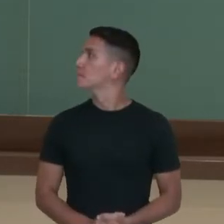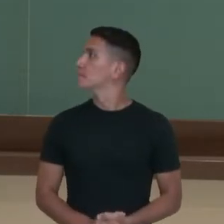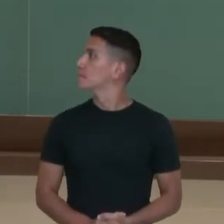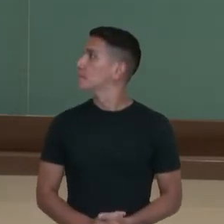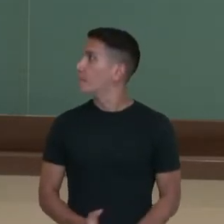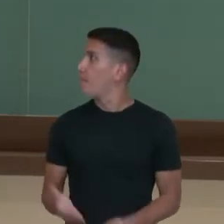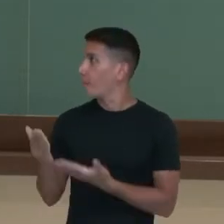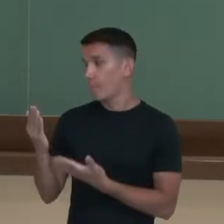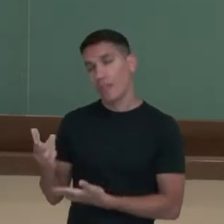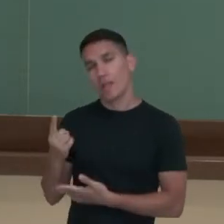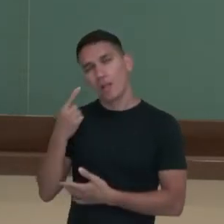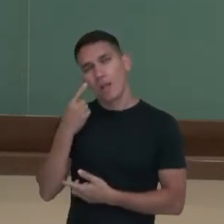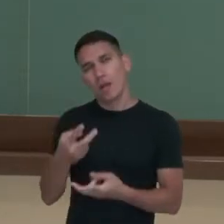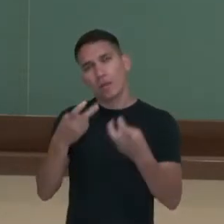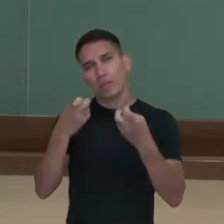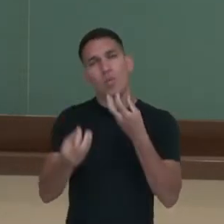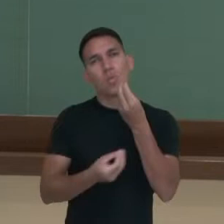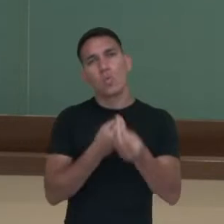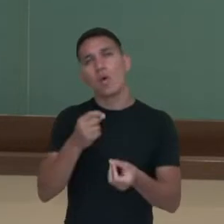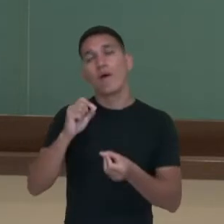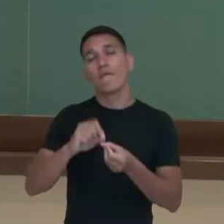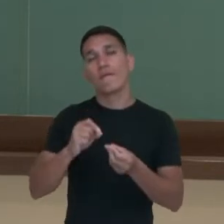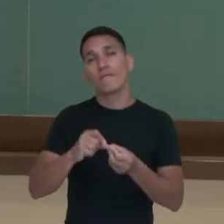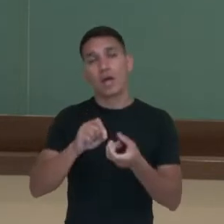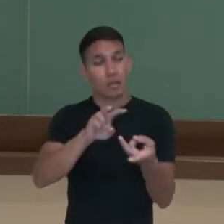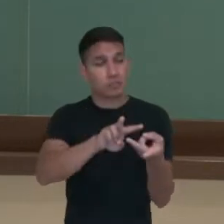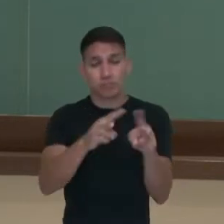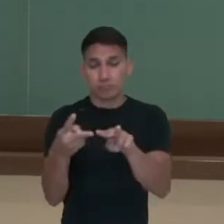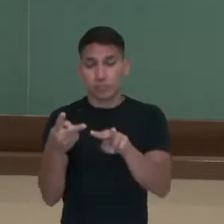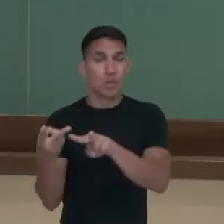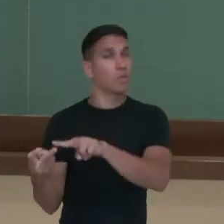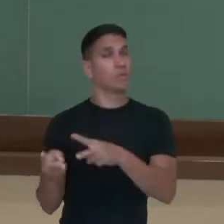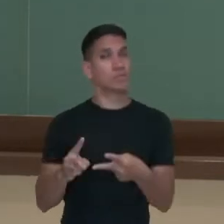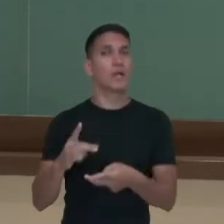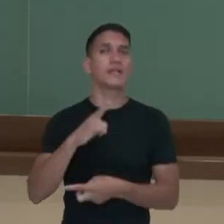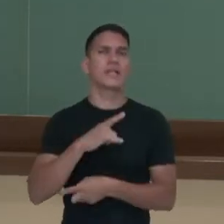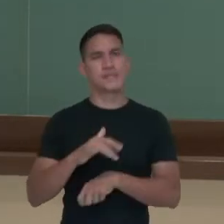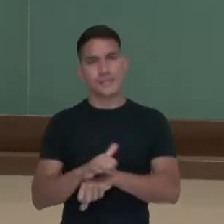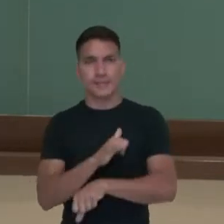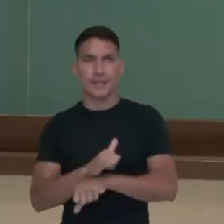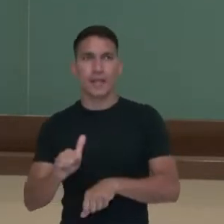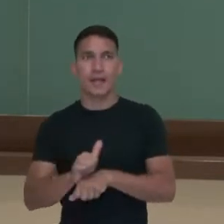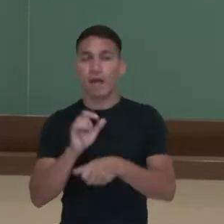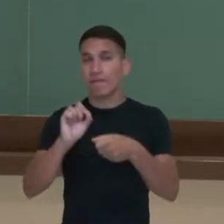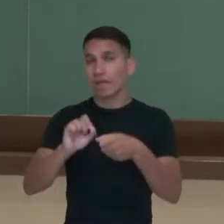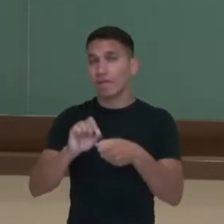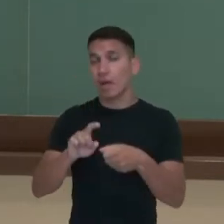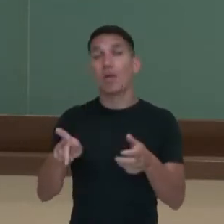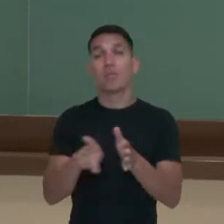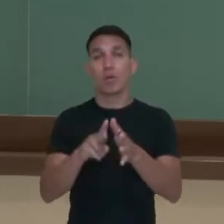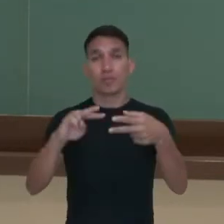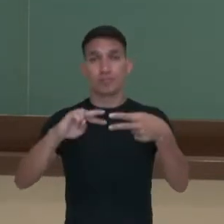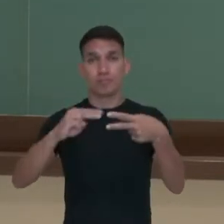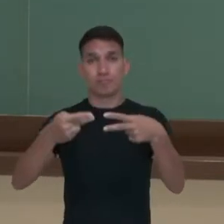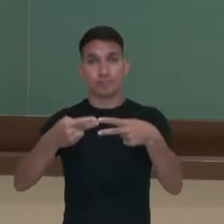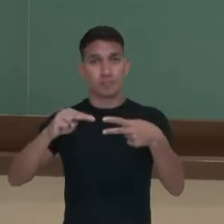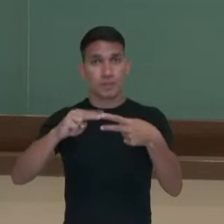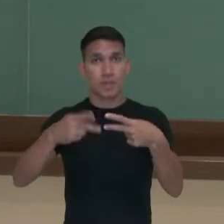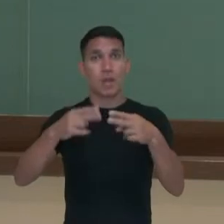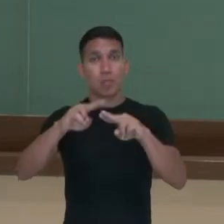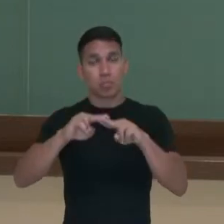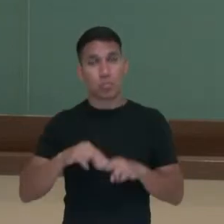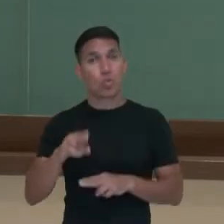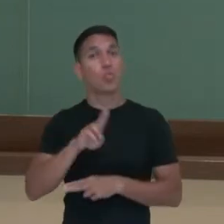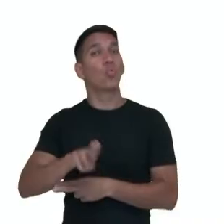Agora a gente vai ver aqui como que a gente pode fazer essa conversão, Tem algumas formas para a gente fazer, regra de 3 é uma delas, mas podemos usar um